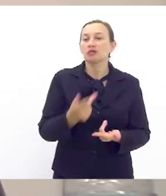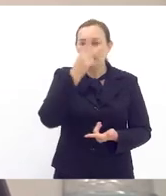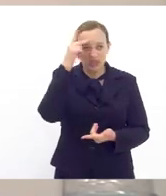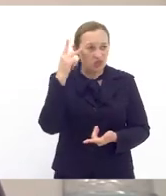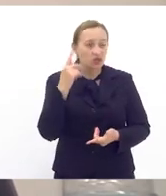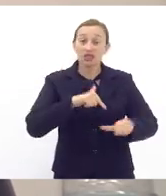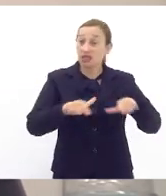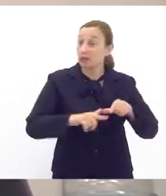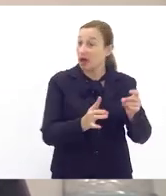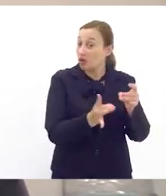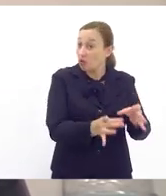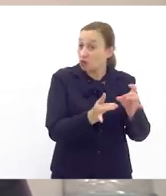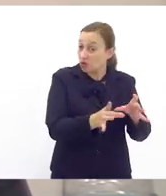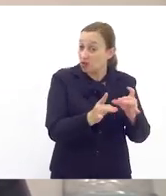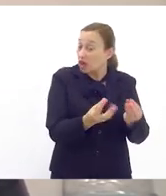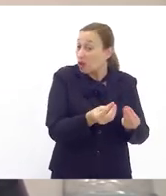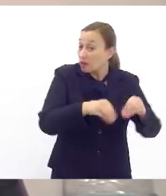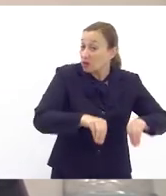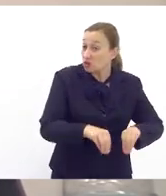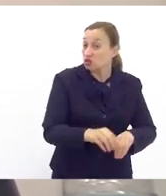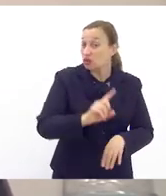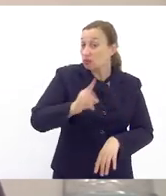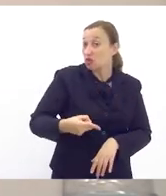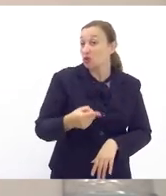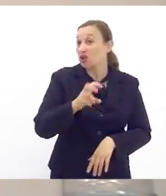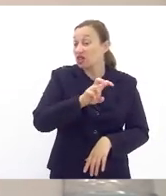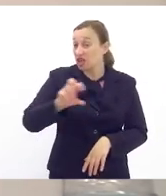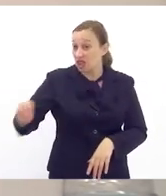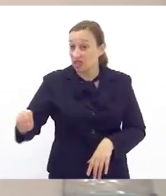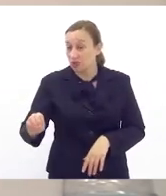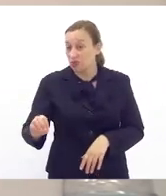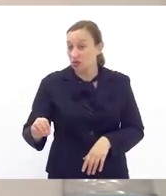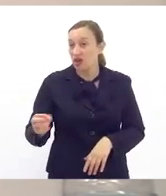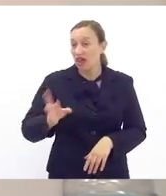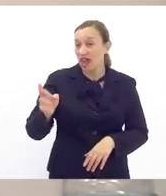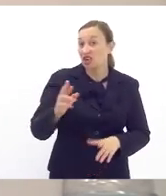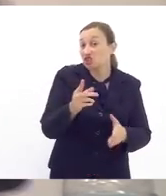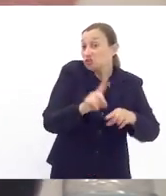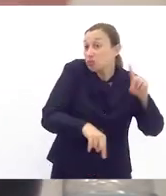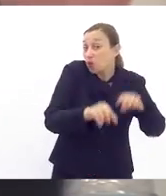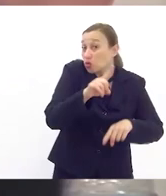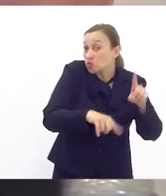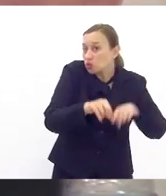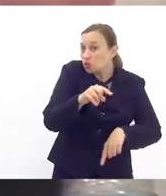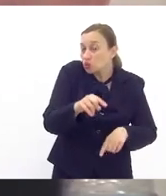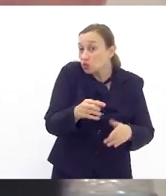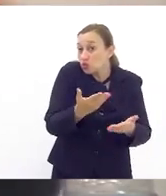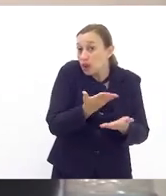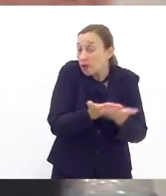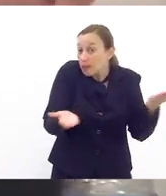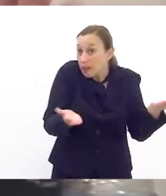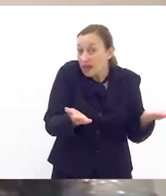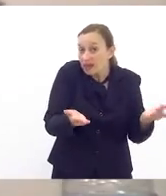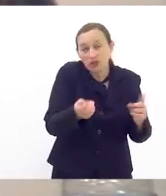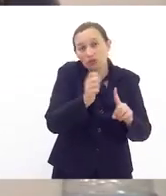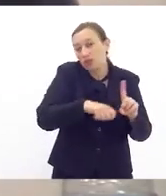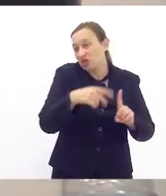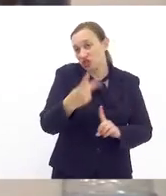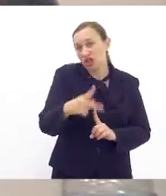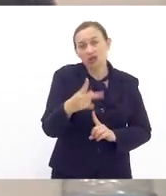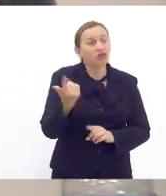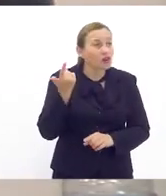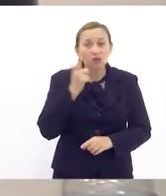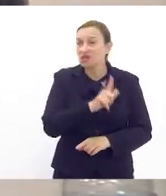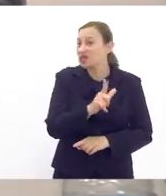tem um prejuízo de 1500 no que ele tem de de produto ali estocado isso é o fim do mês dele acabou Ele não vai conseguir